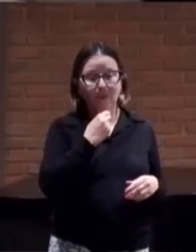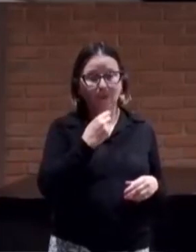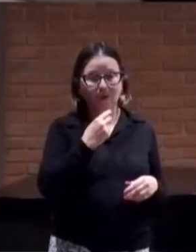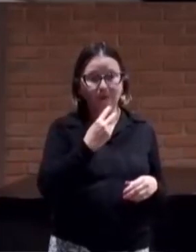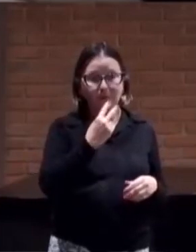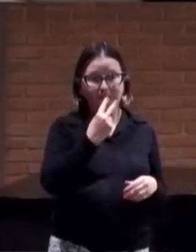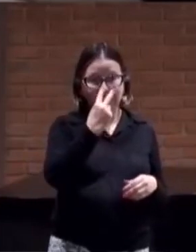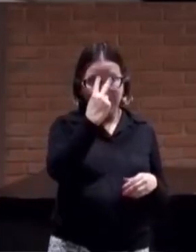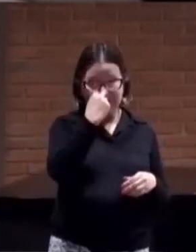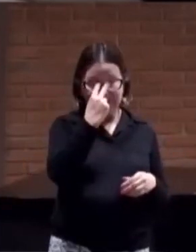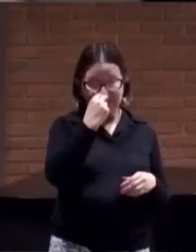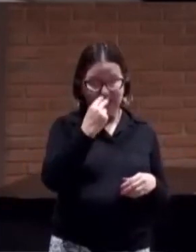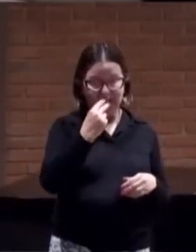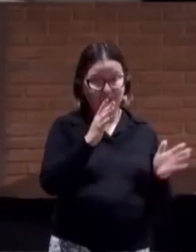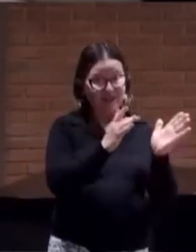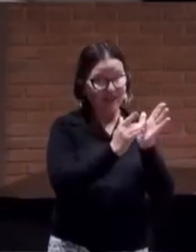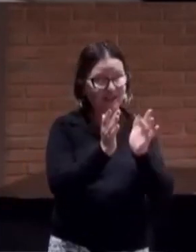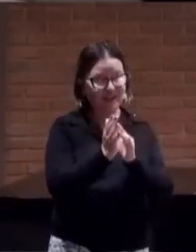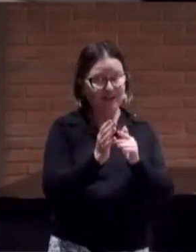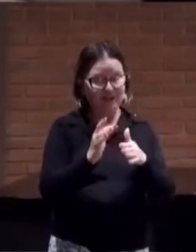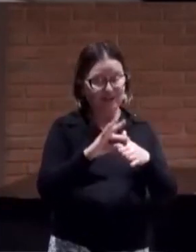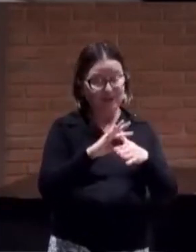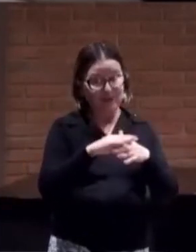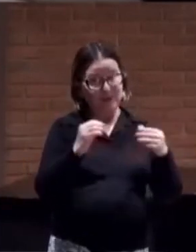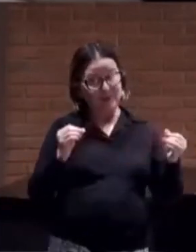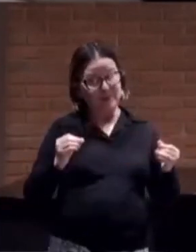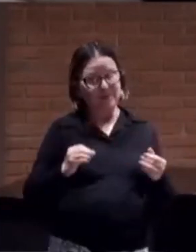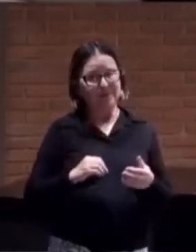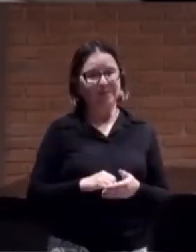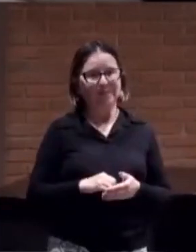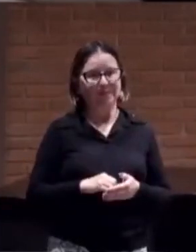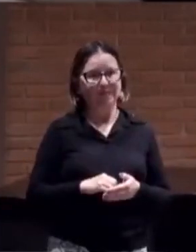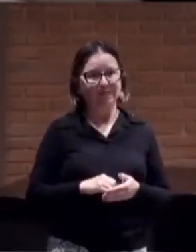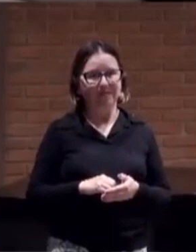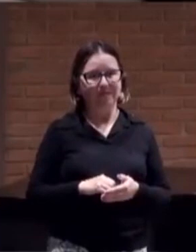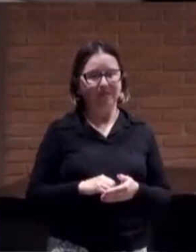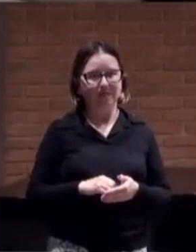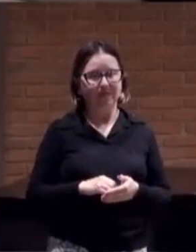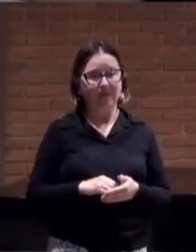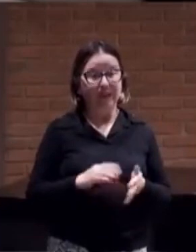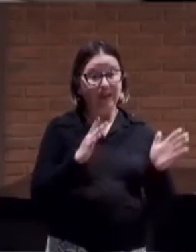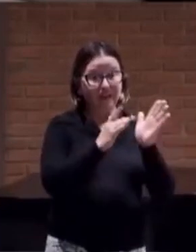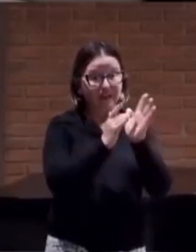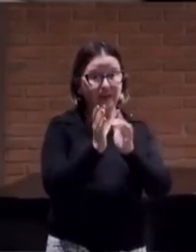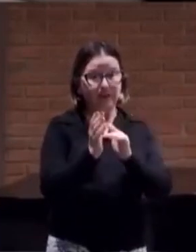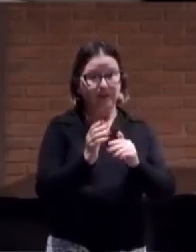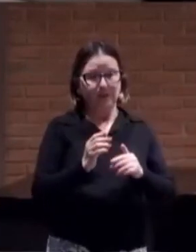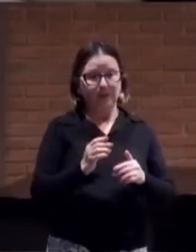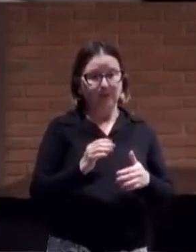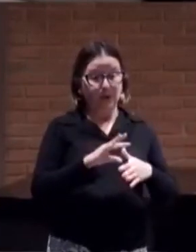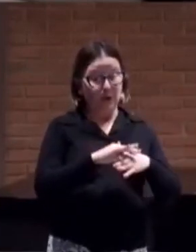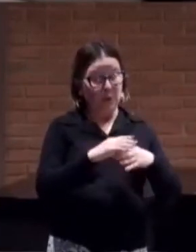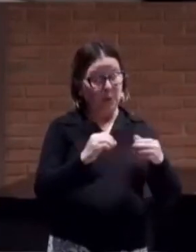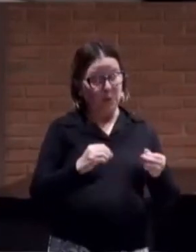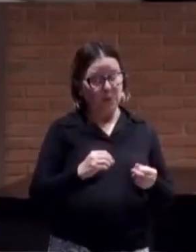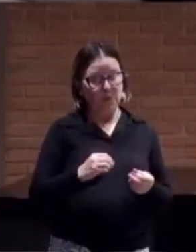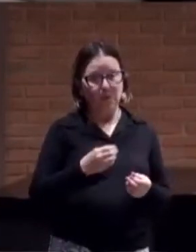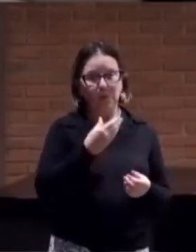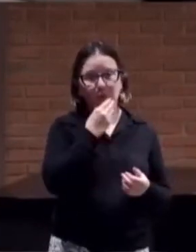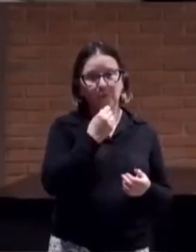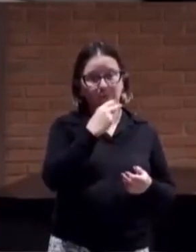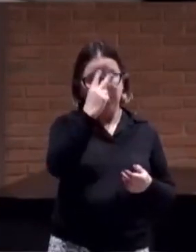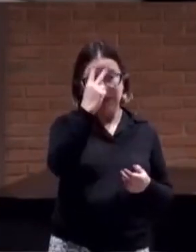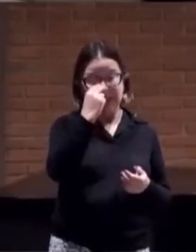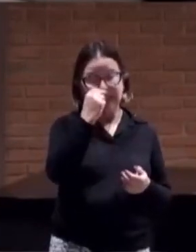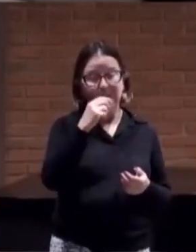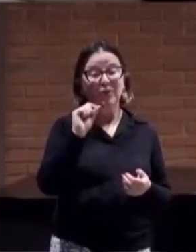Vamos ver o que aconteceu com eles. João capítulo 9, verso 34. Jesus curou um cego de nascença, o que aconteceu com ele por